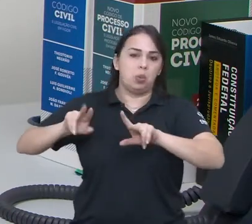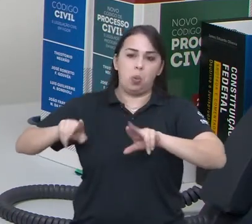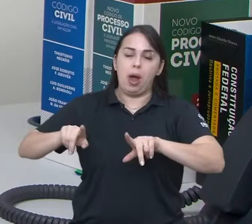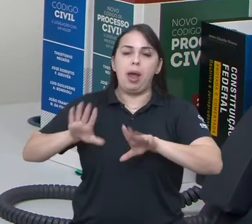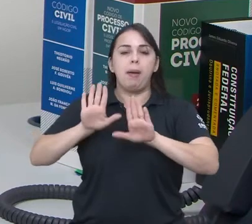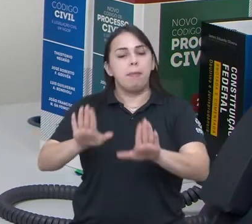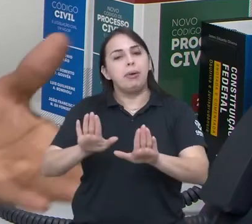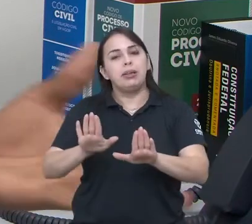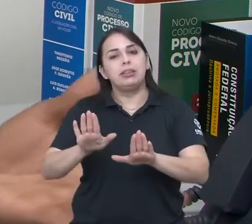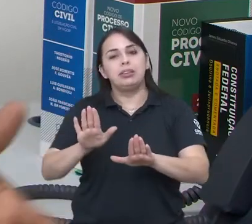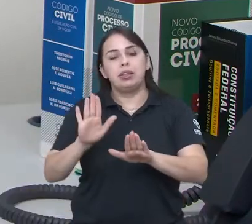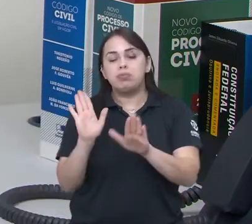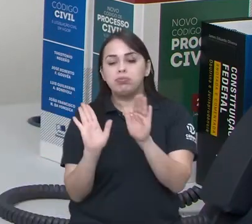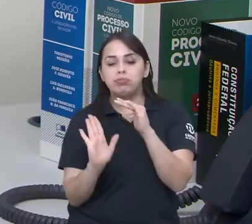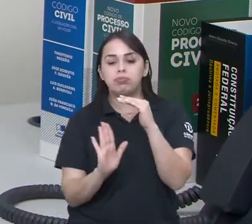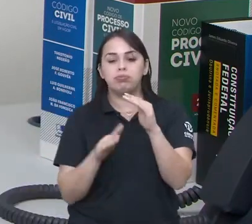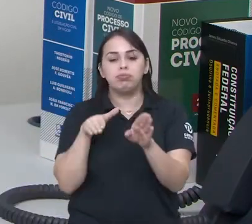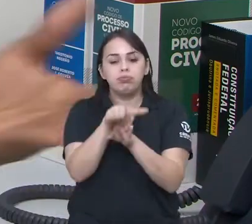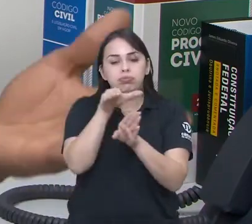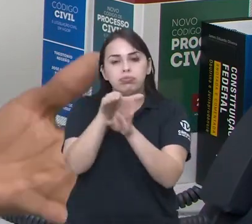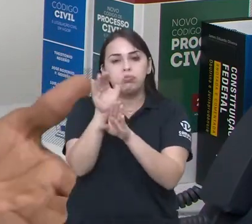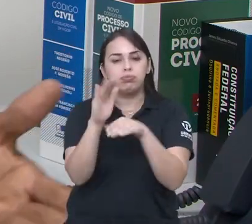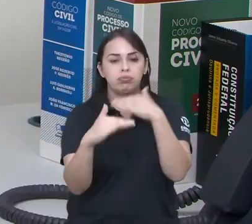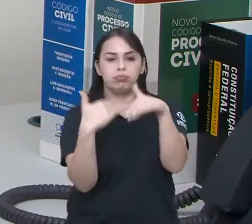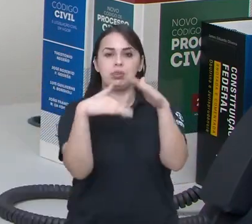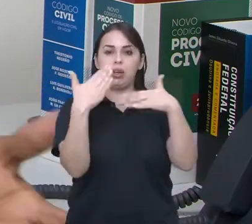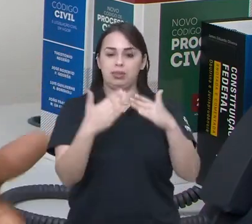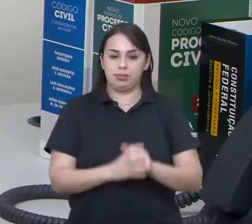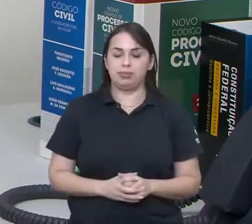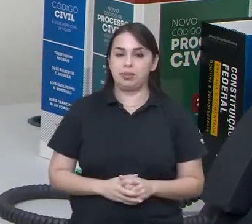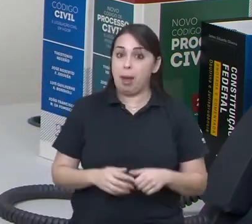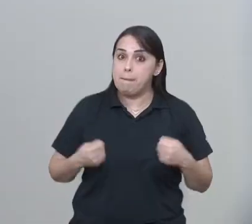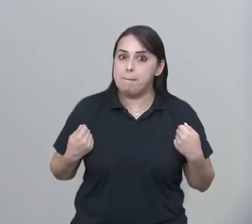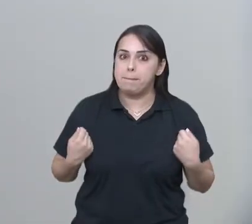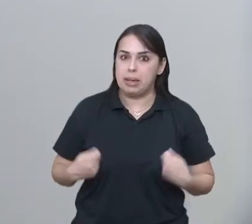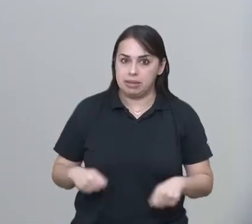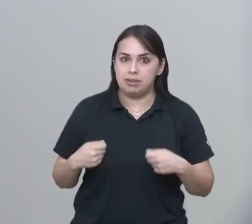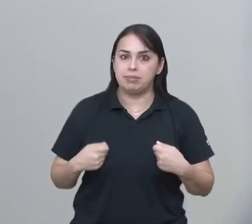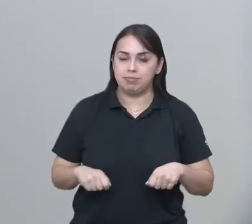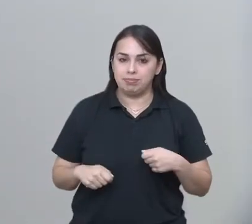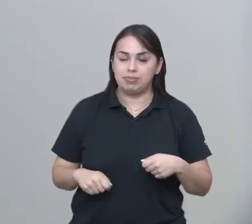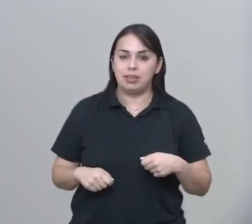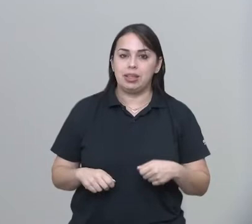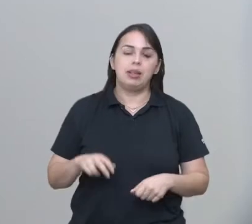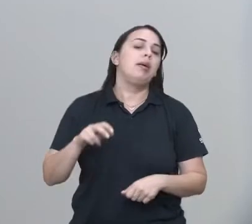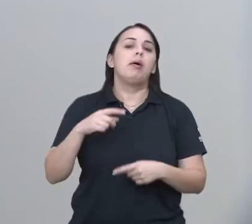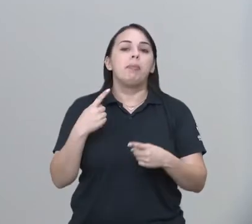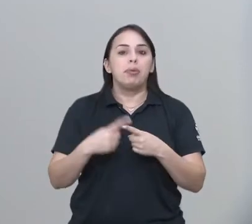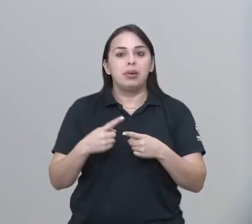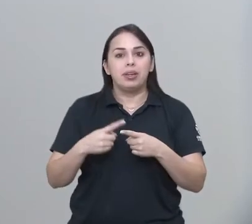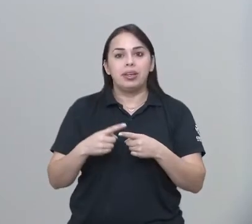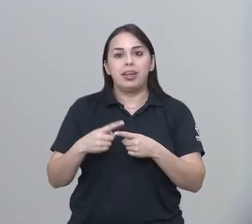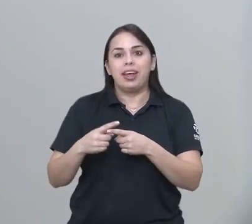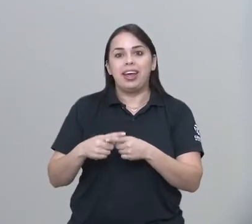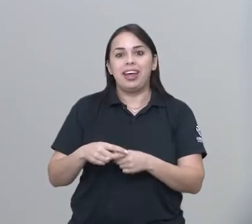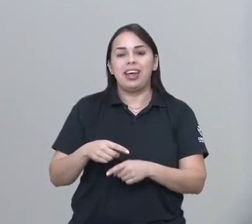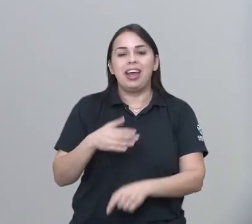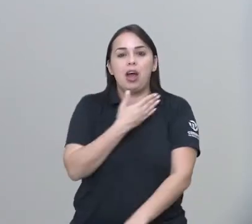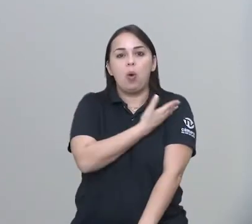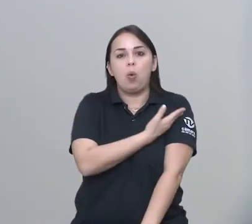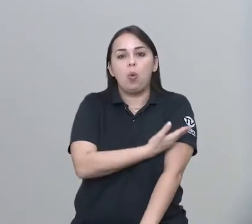sim como um crescimento, né, da população. É necessário, porque é